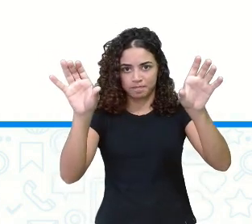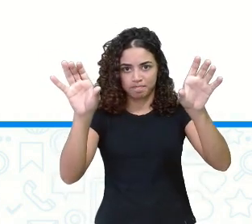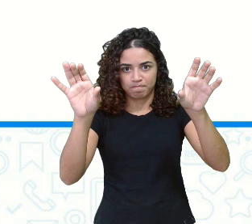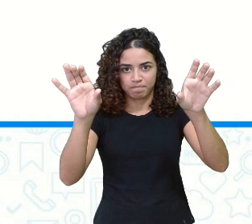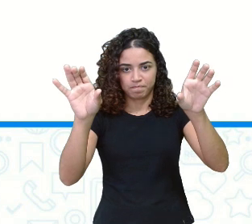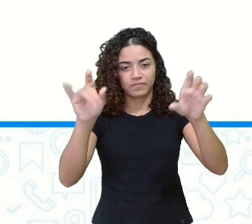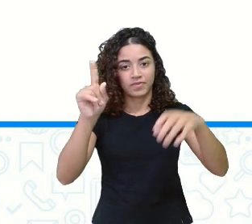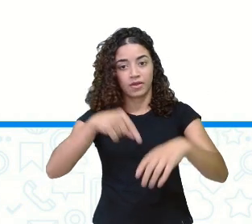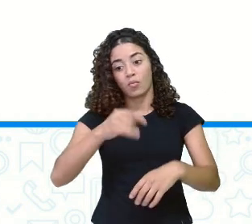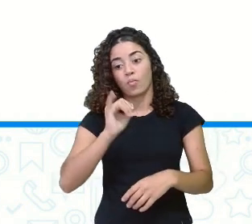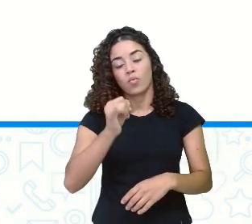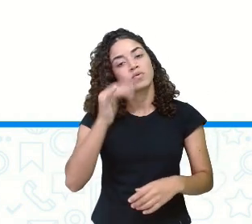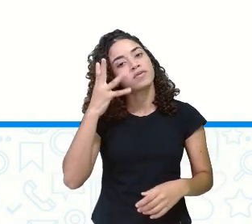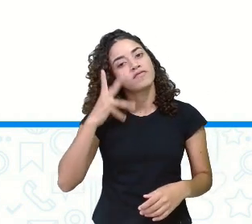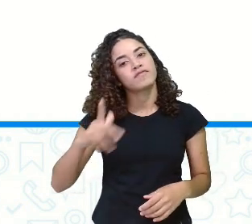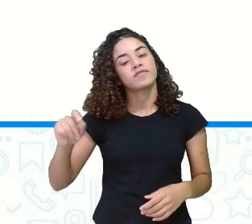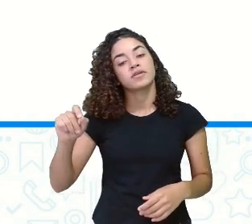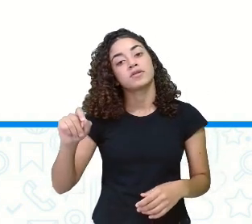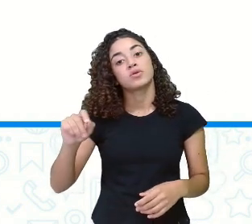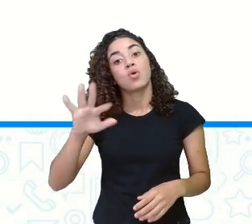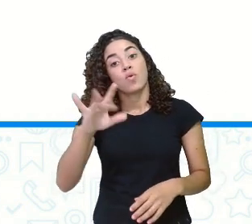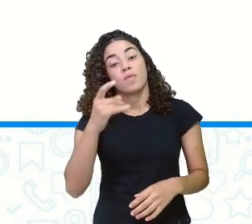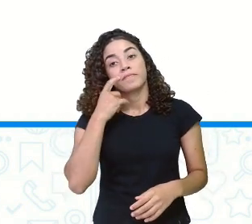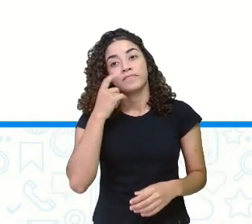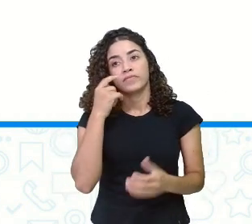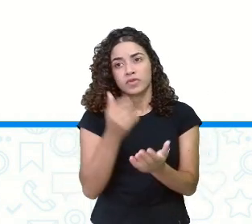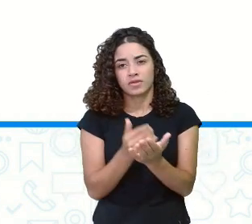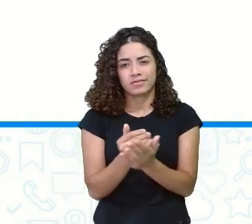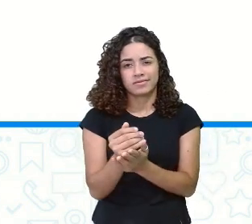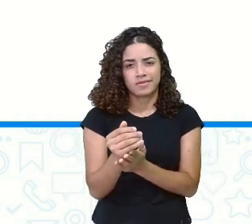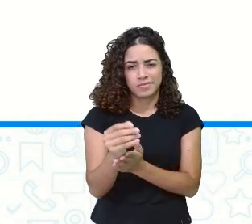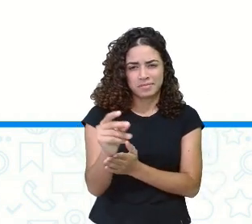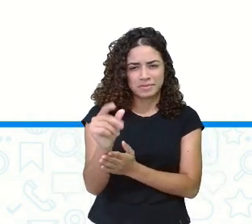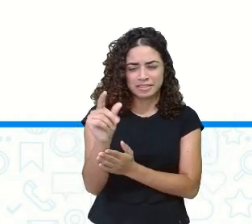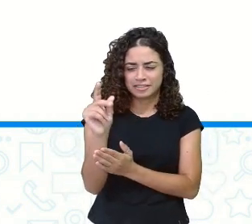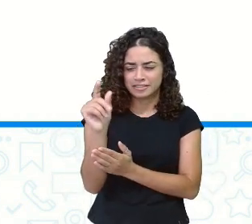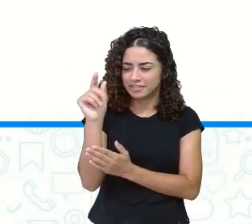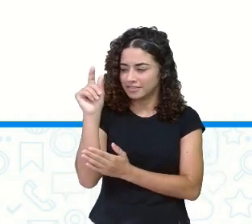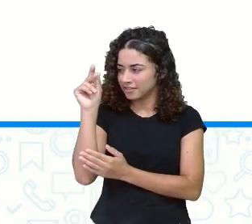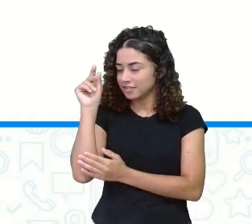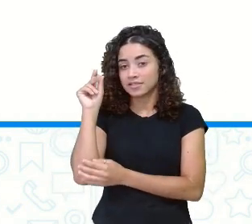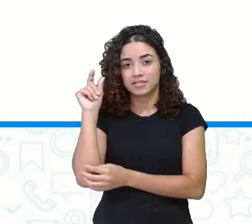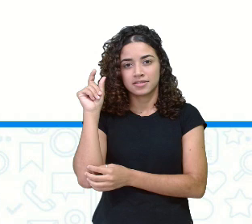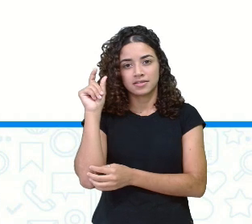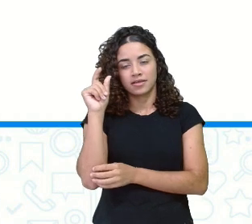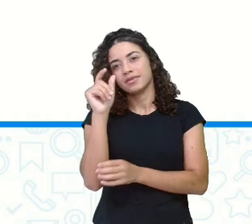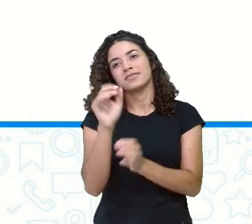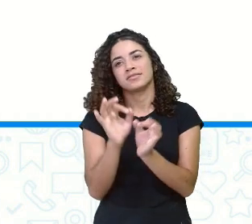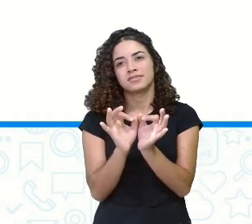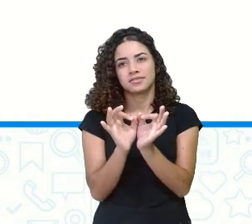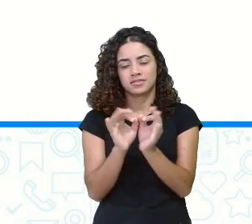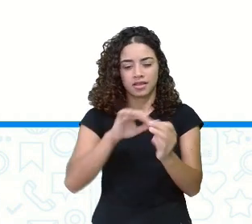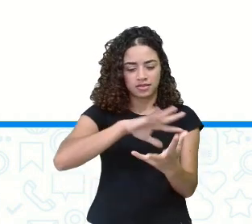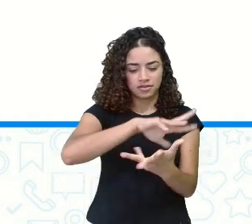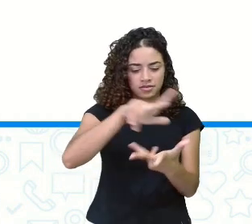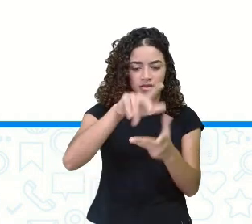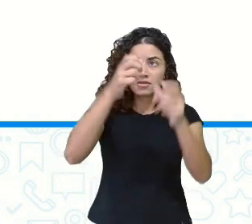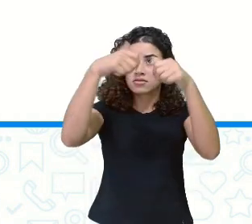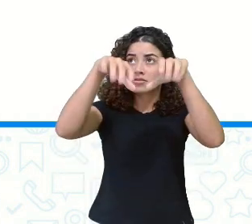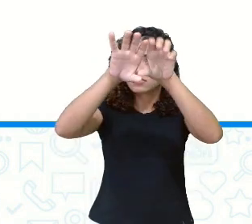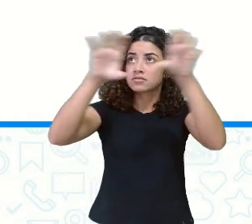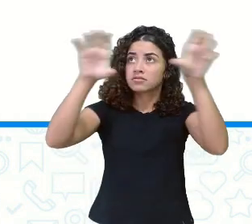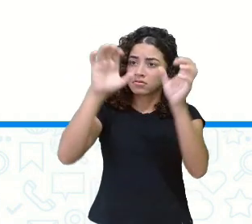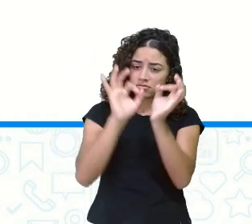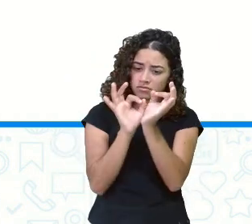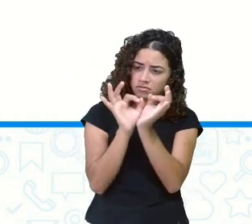É um conto africano. No começo dos tempos, a distância entre o céu e a terra era